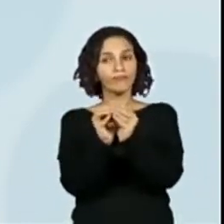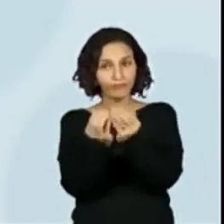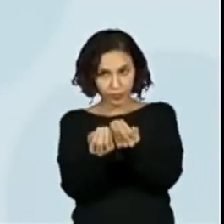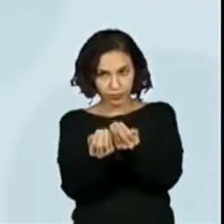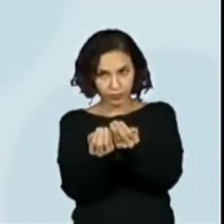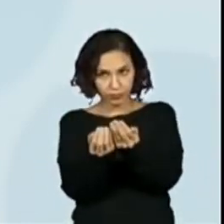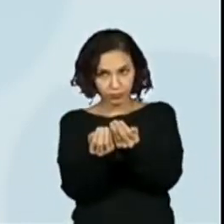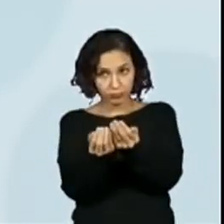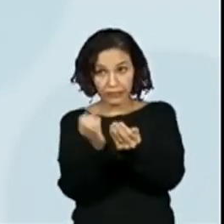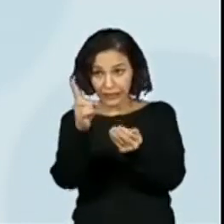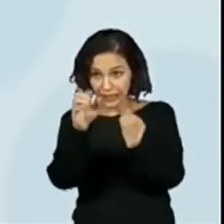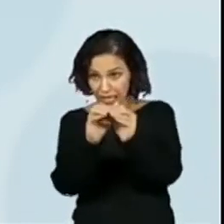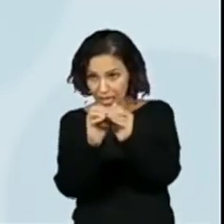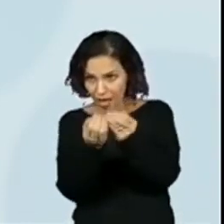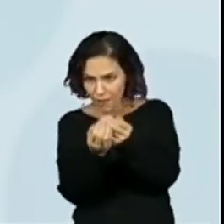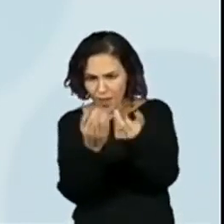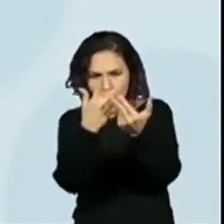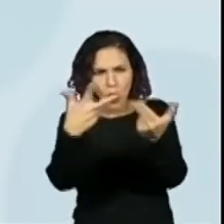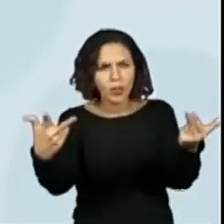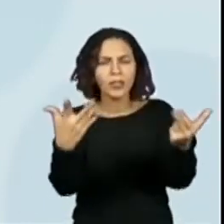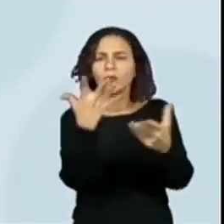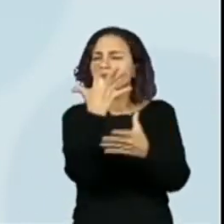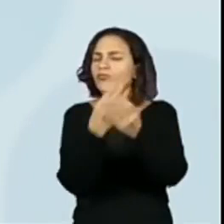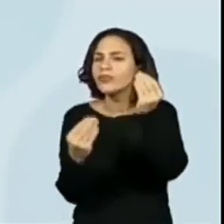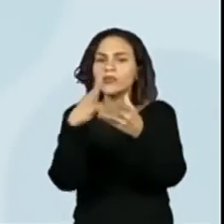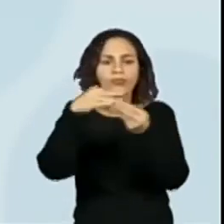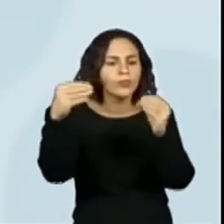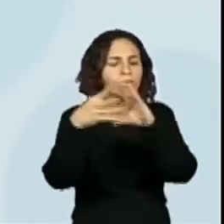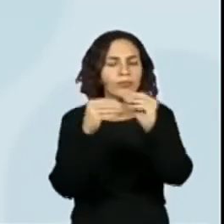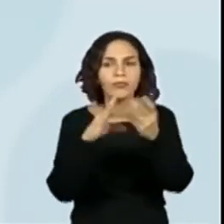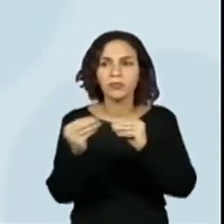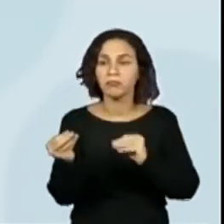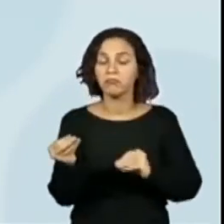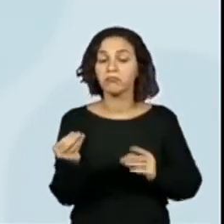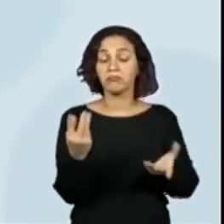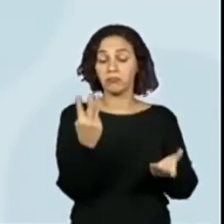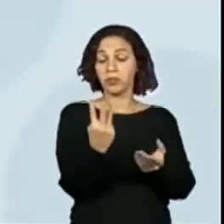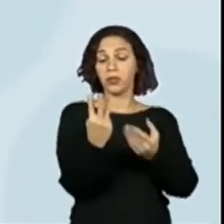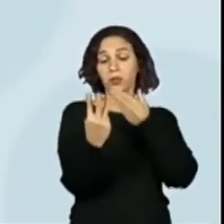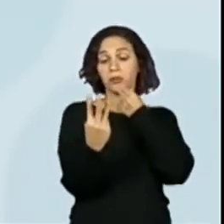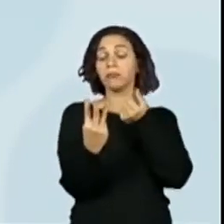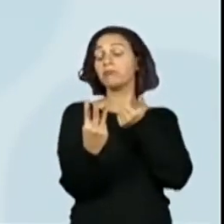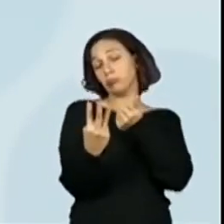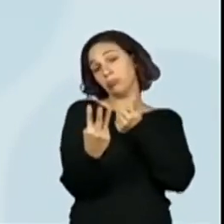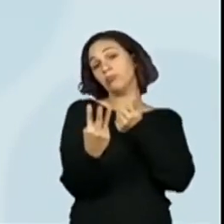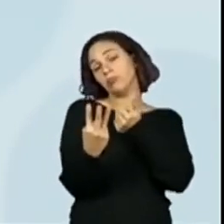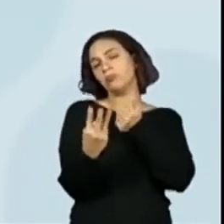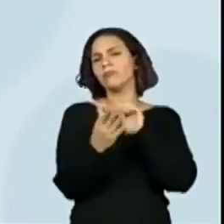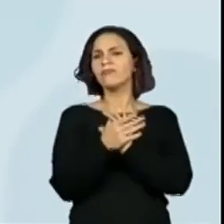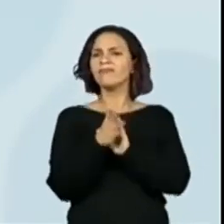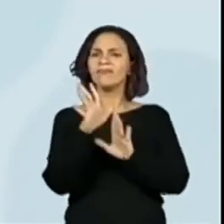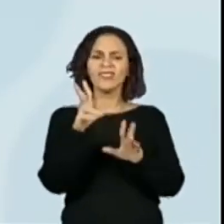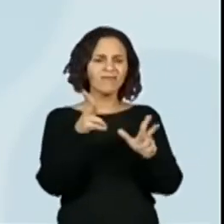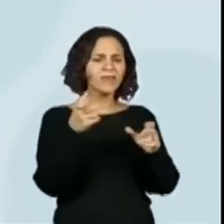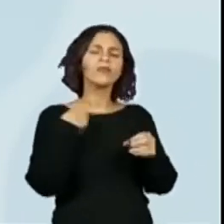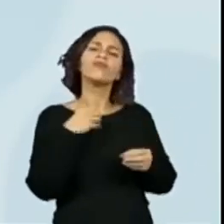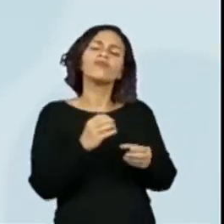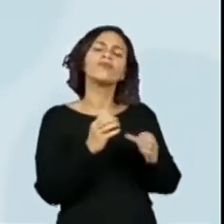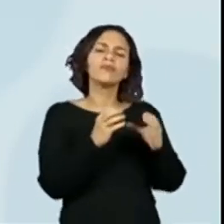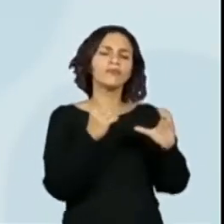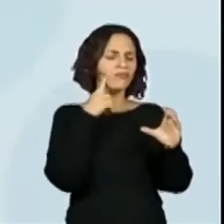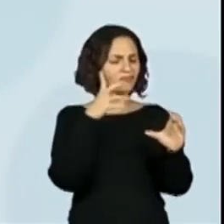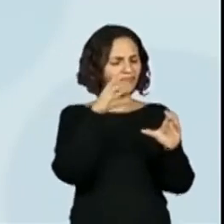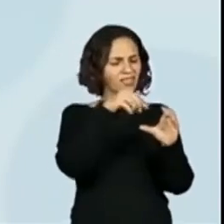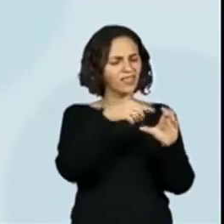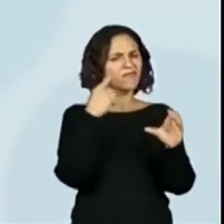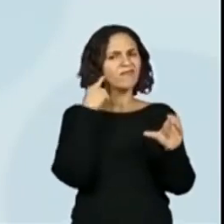se perderão." Os fâmulos foram-se e estavam ouvindo barulho dentro do coco de